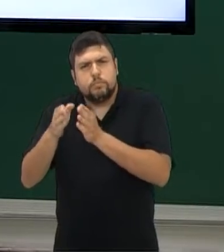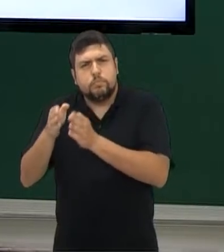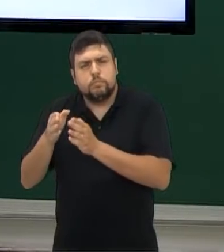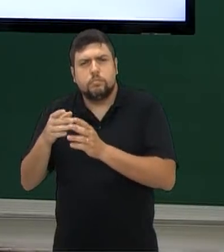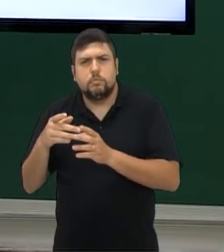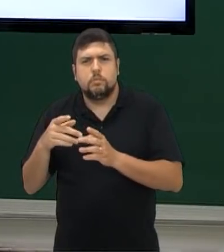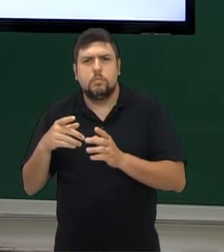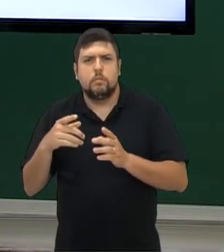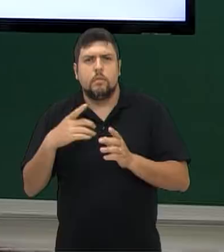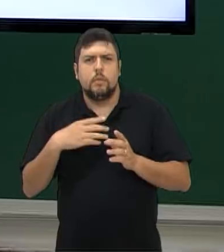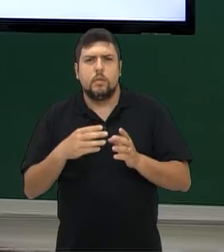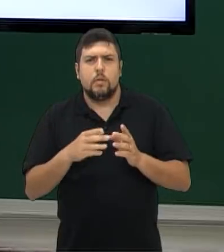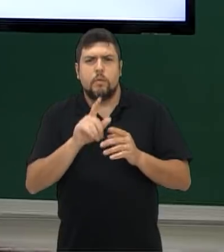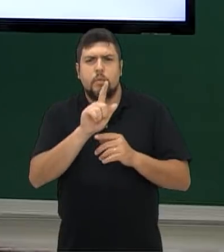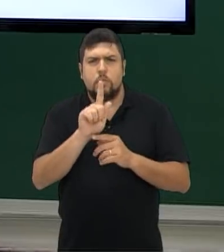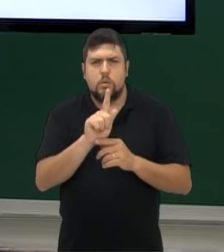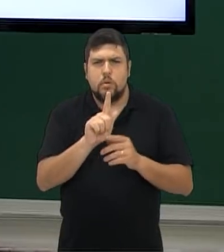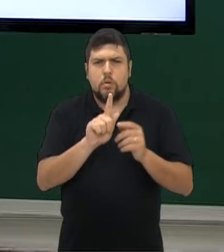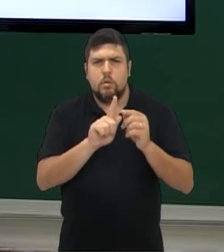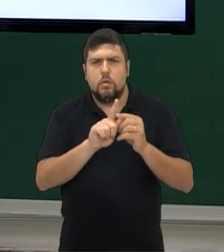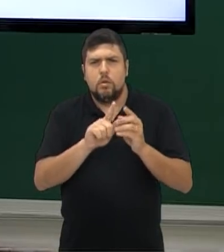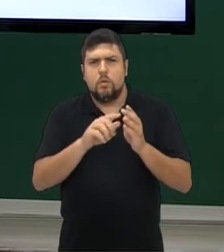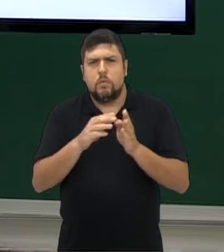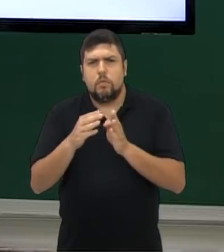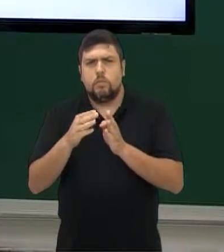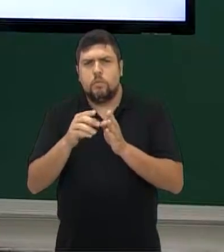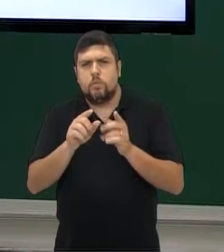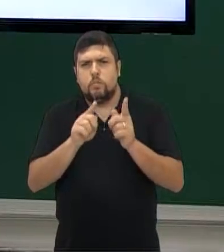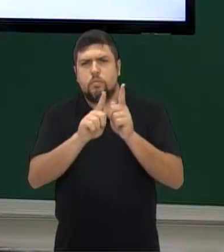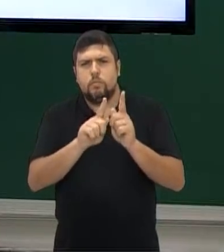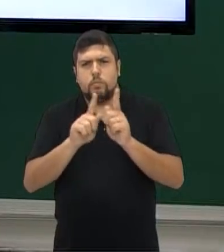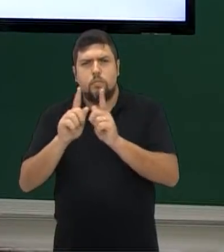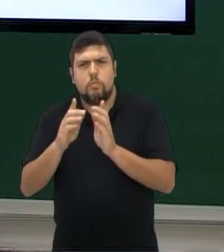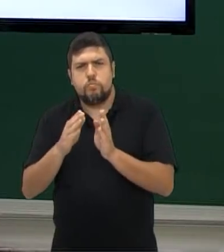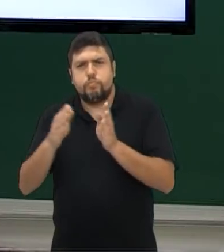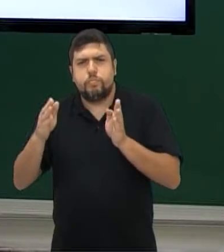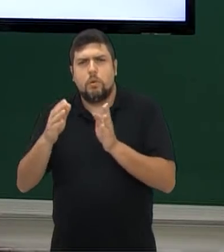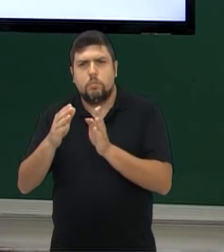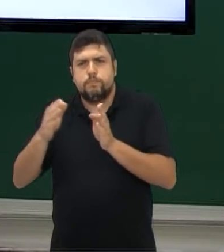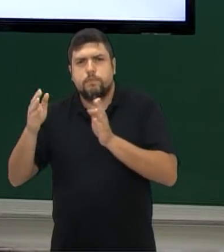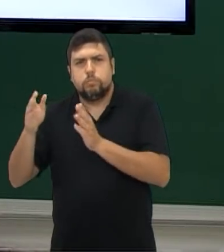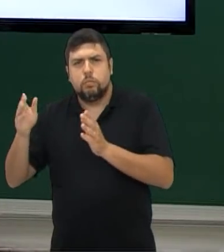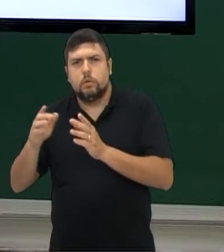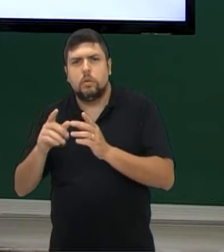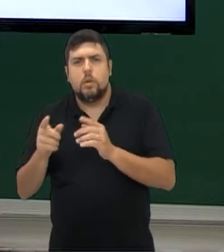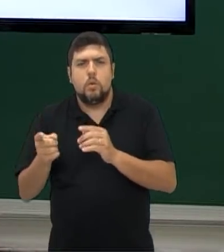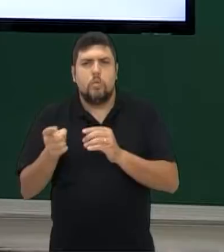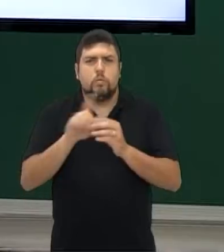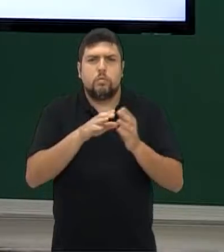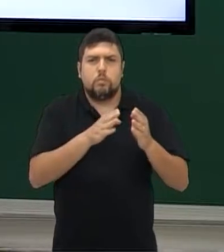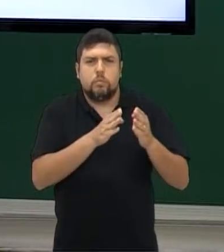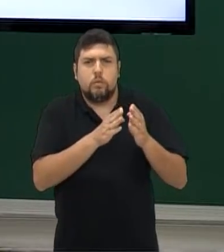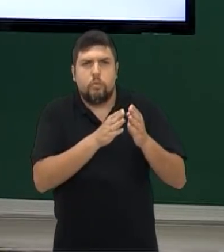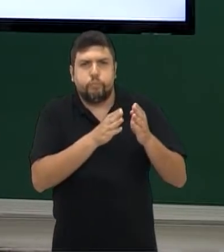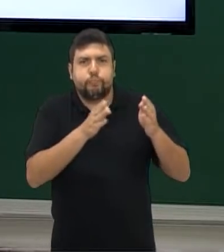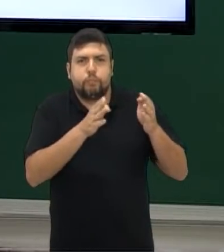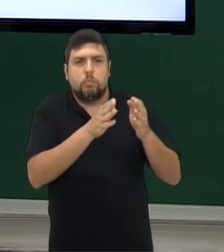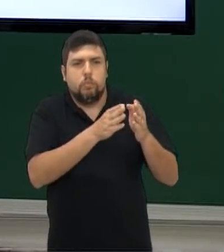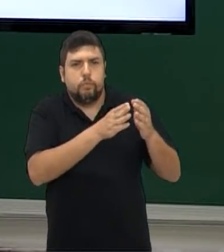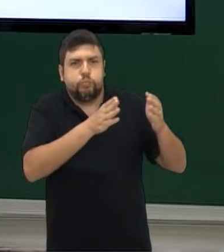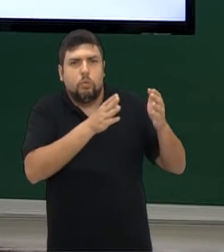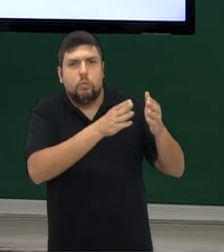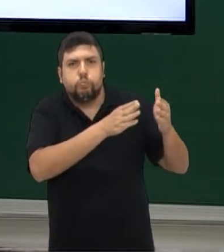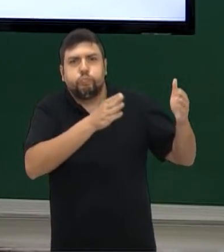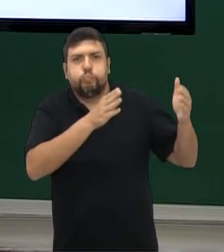os submúltiplos são porções da grama, ou seja, são unidades menores do que a grama, e